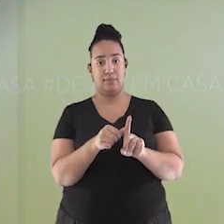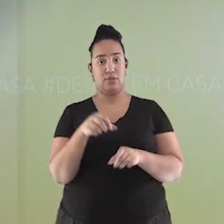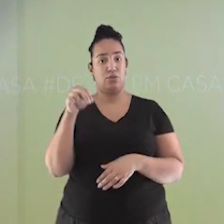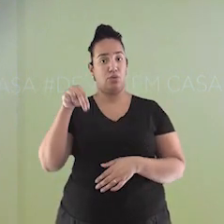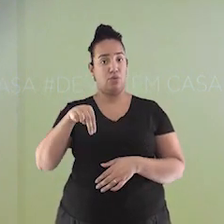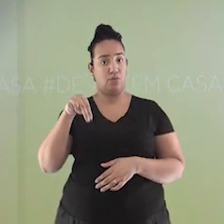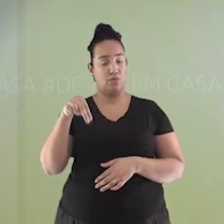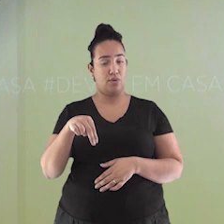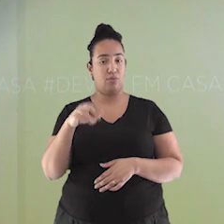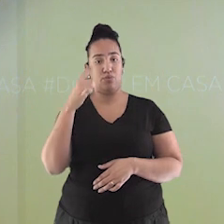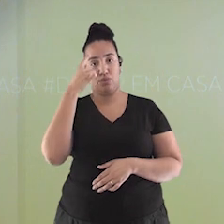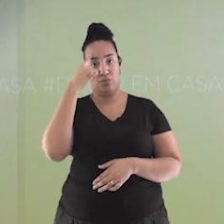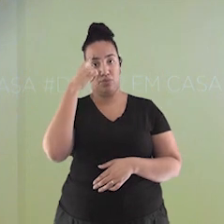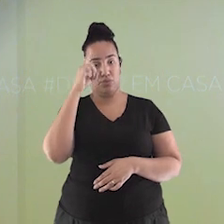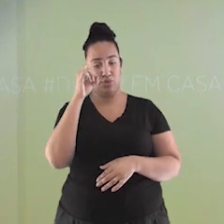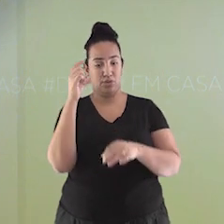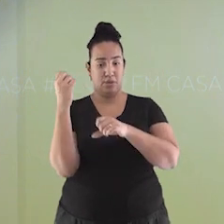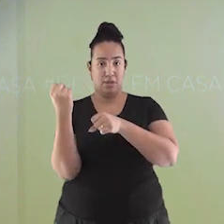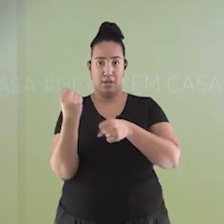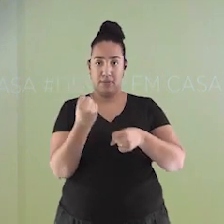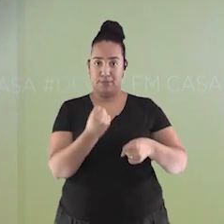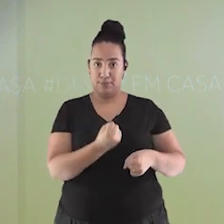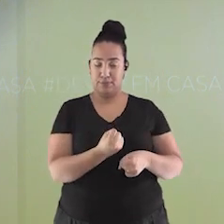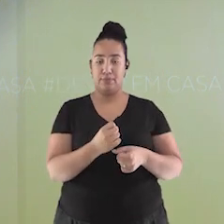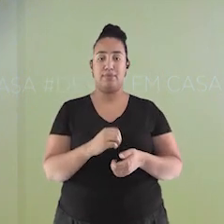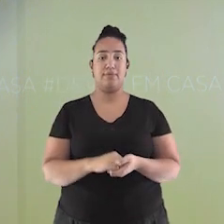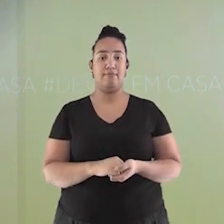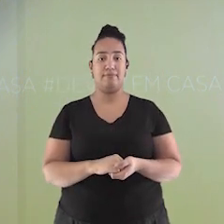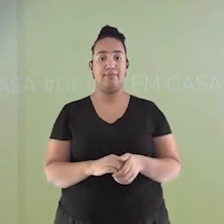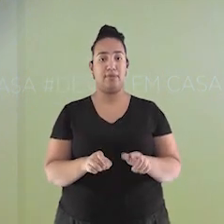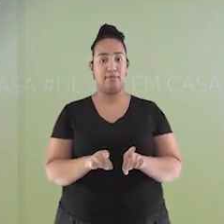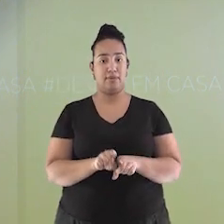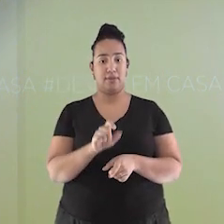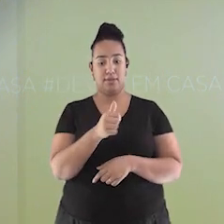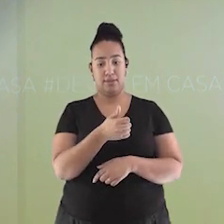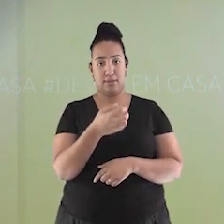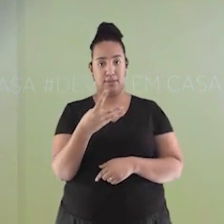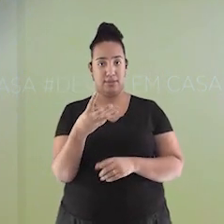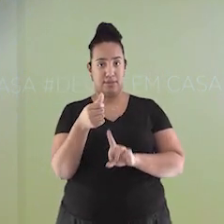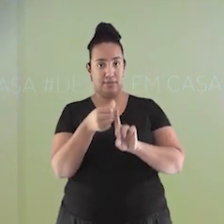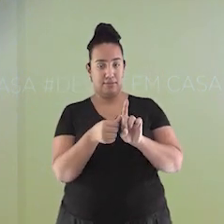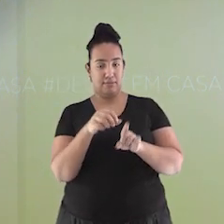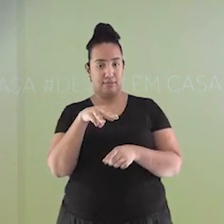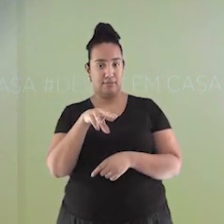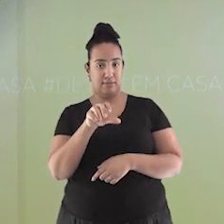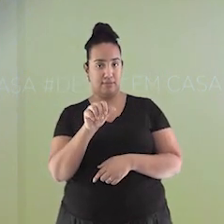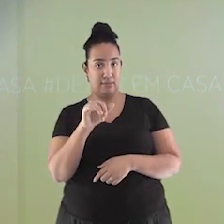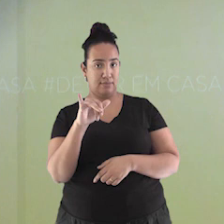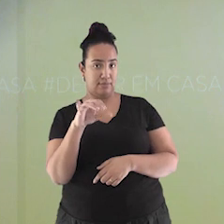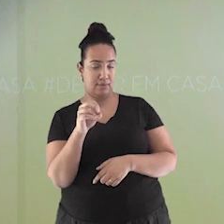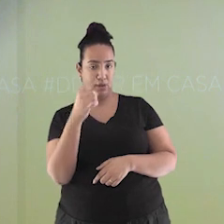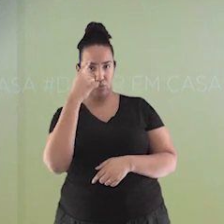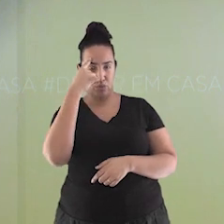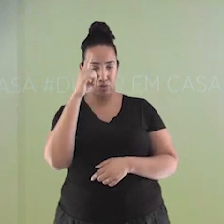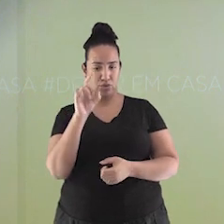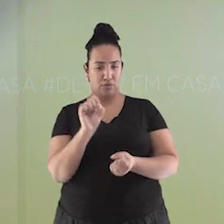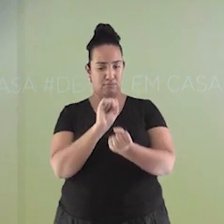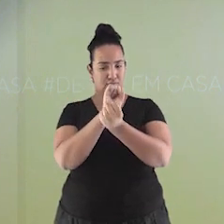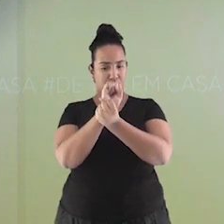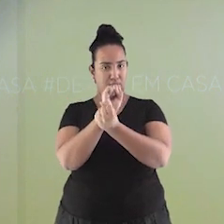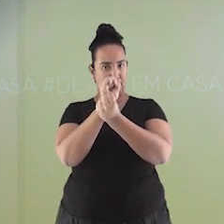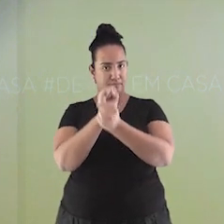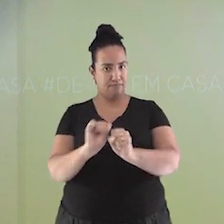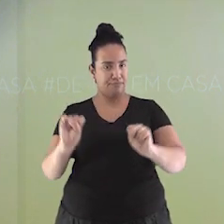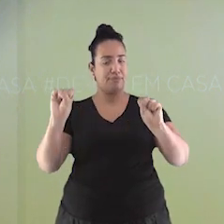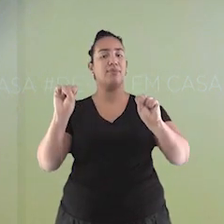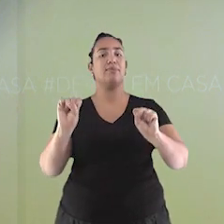da proclamação da República. 13 de maio, que é o dia da abolição da escravidão no Brasil, e